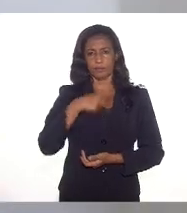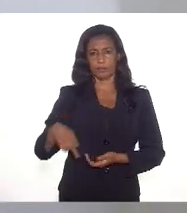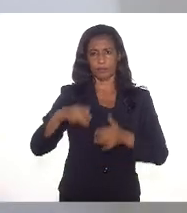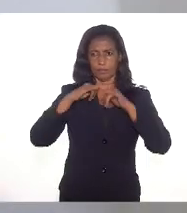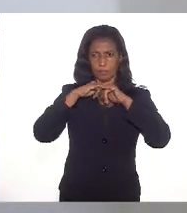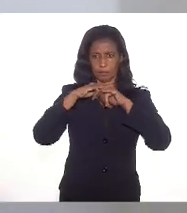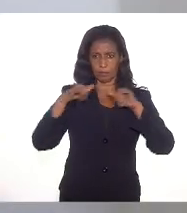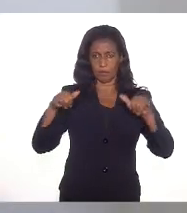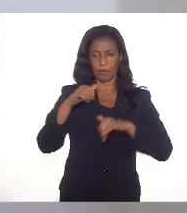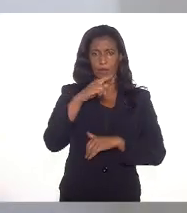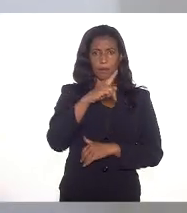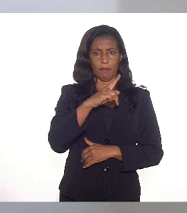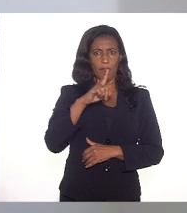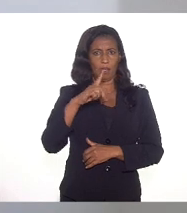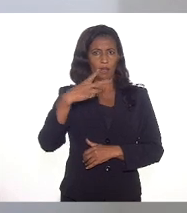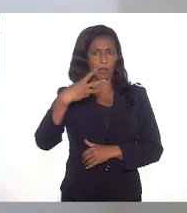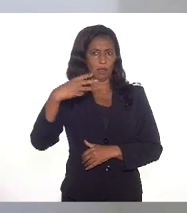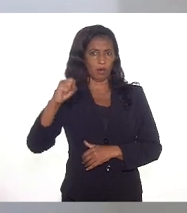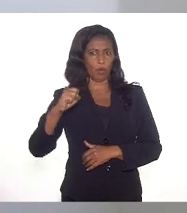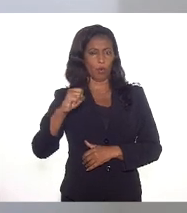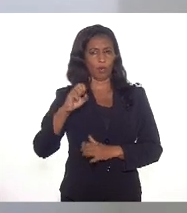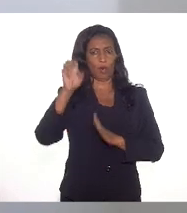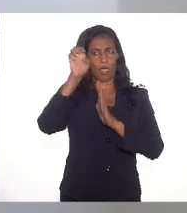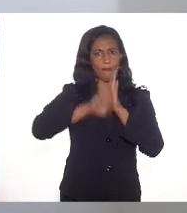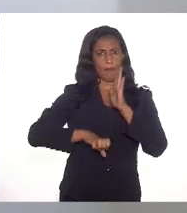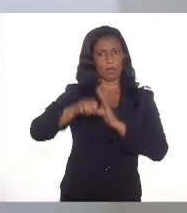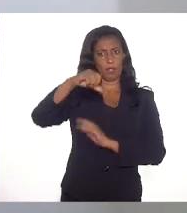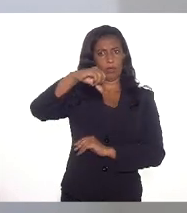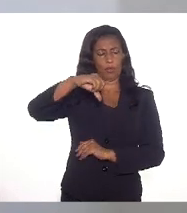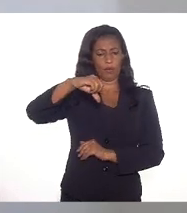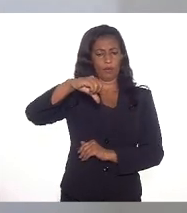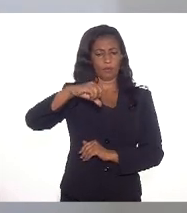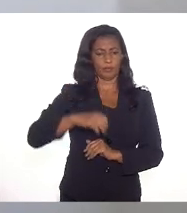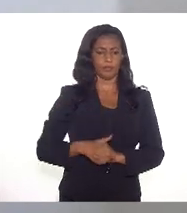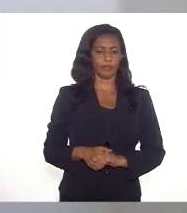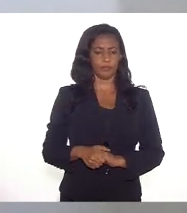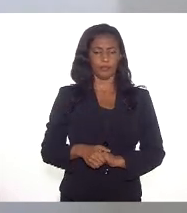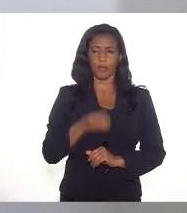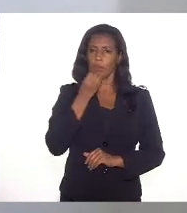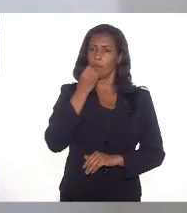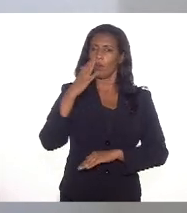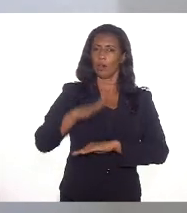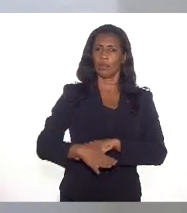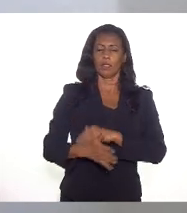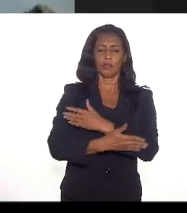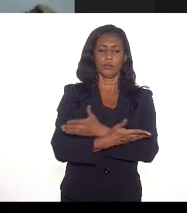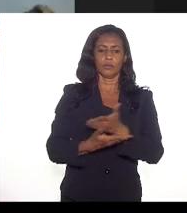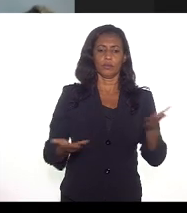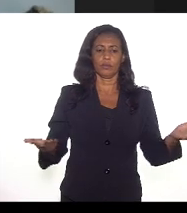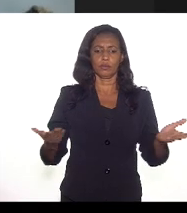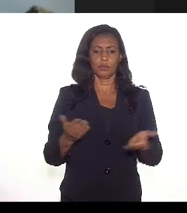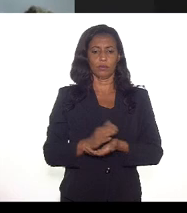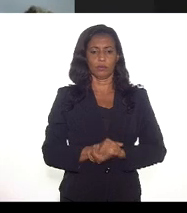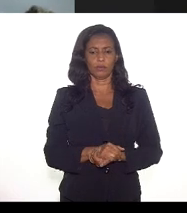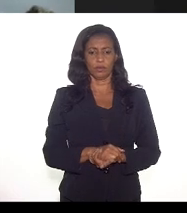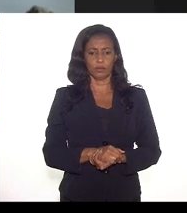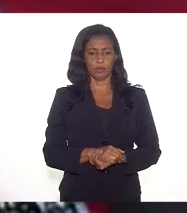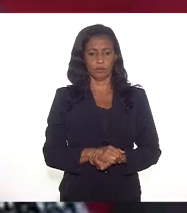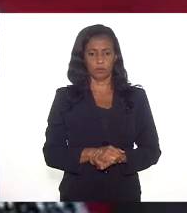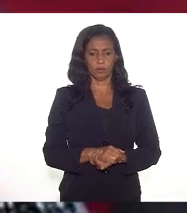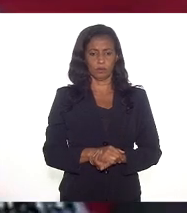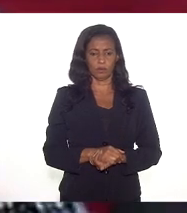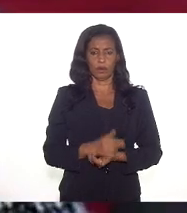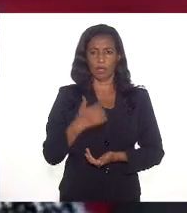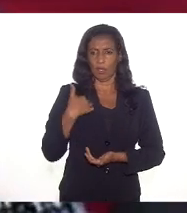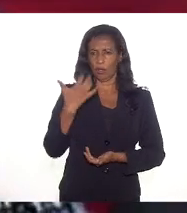PLC 38 recebeu 9 emendas, tá bom? Então, boa tarde a todas e a todos. Só um minuto, por favor. Eu queria